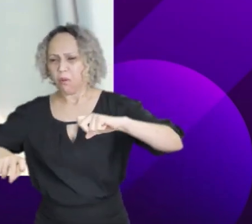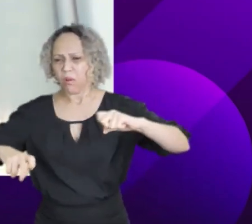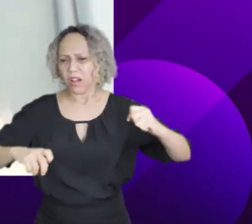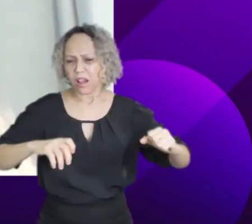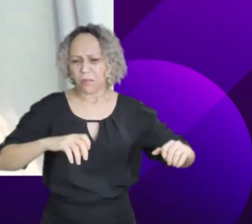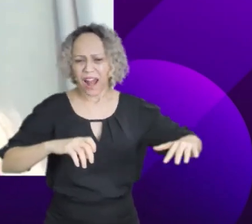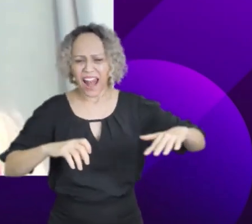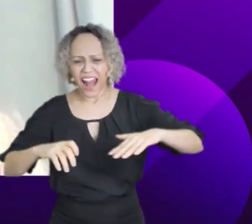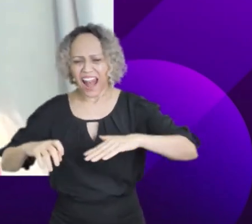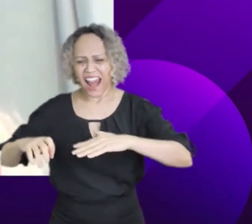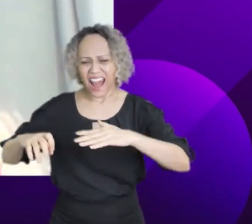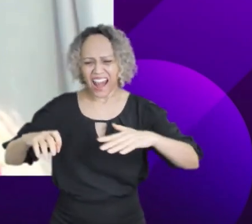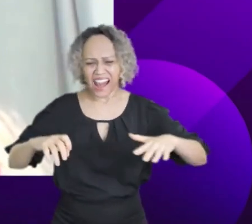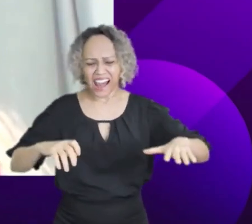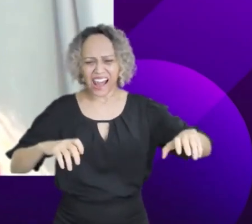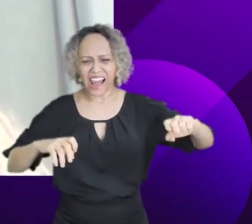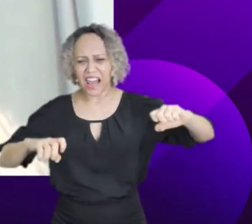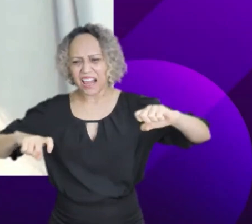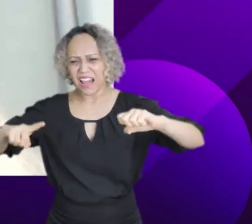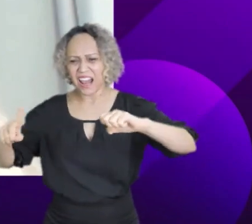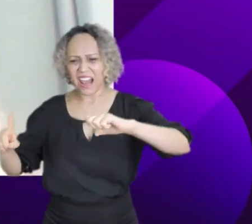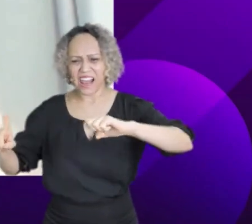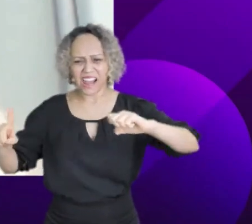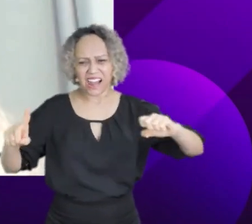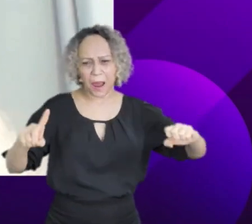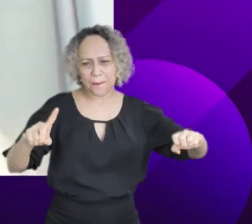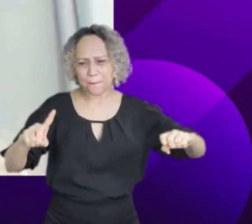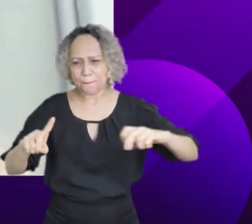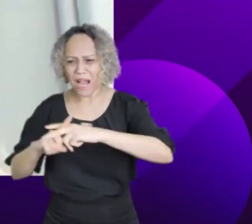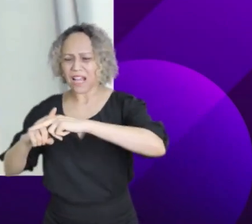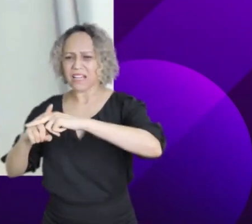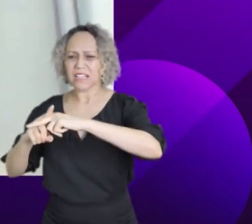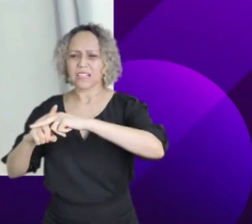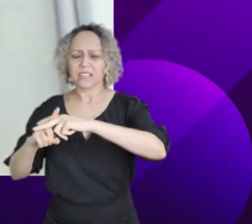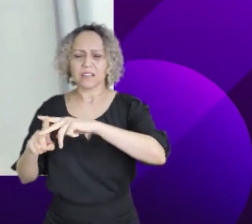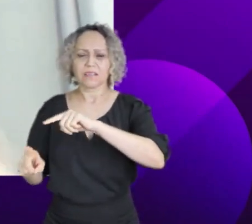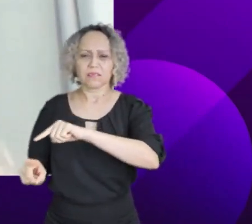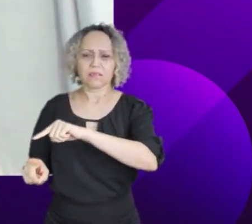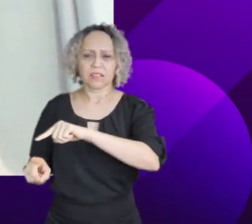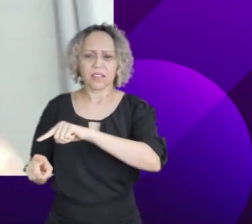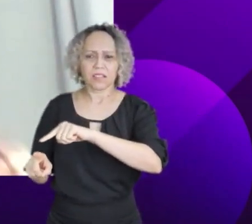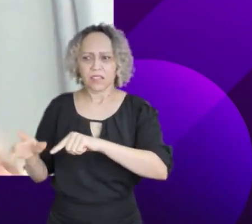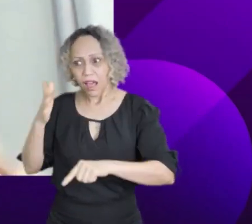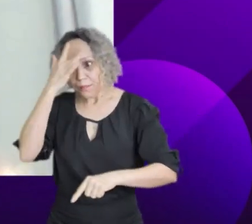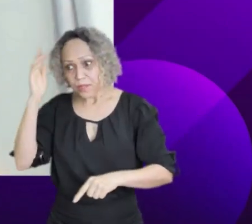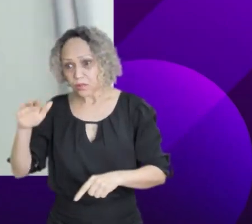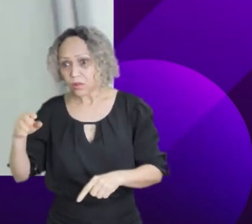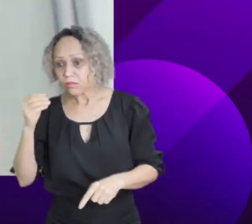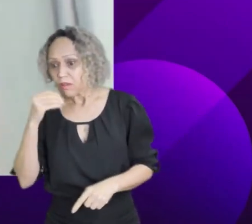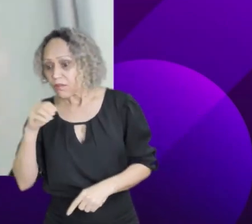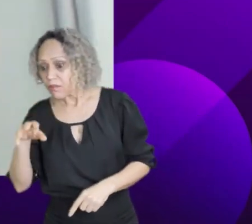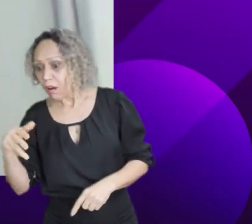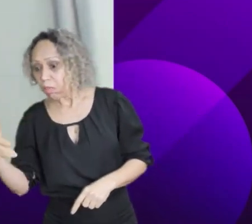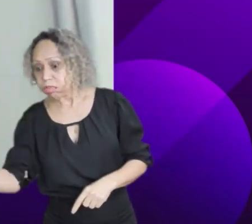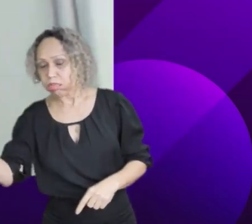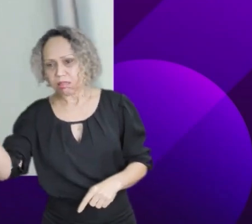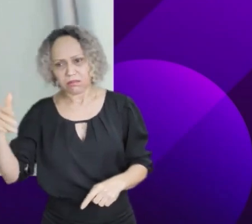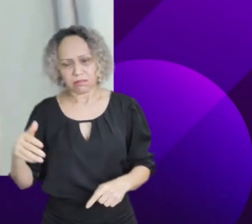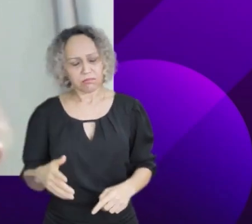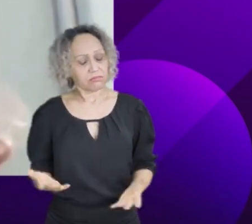analisando a cidade de Natal, mas é um padrão que pode ser observado também em outras cidades,